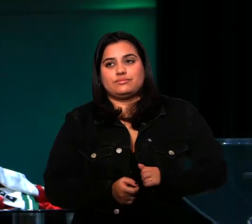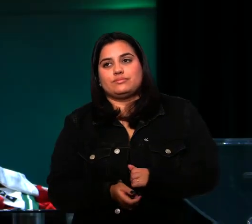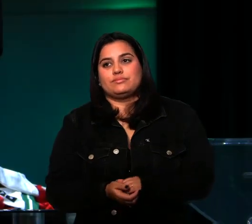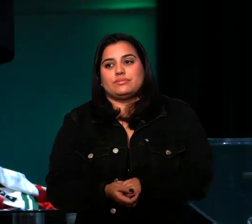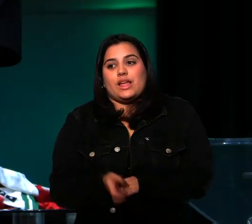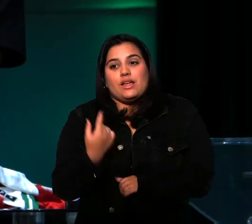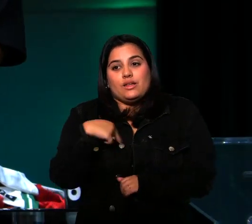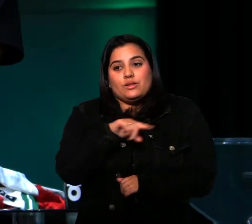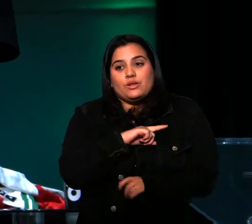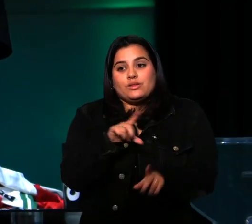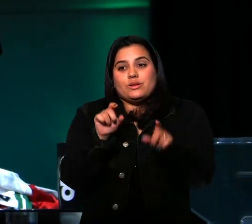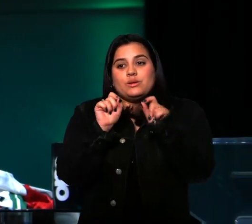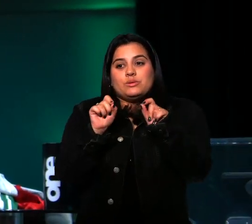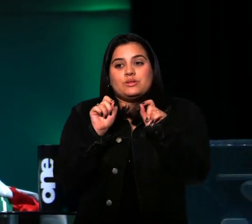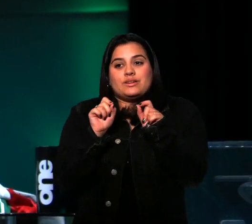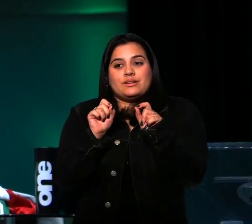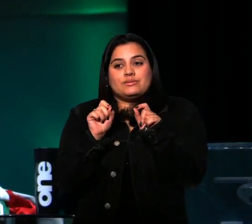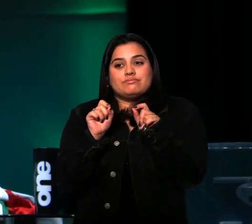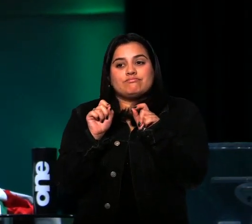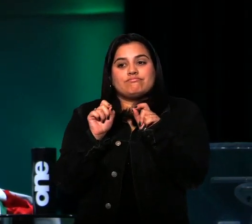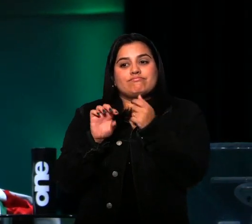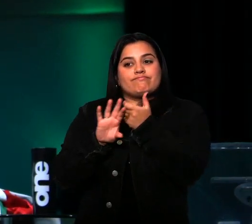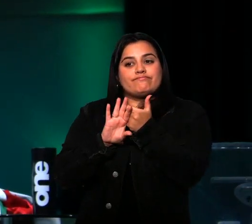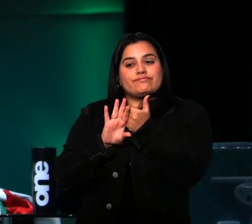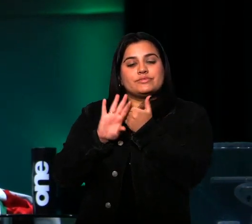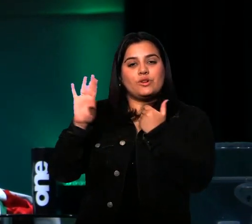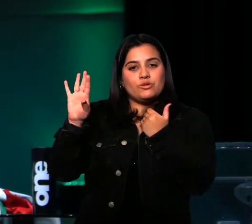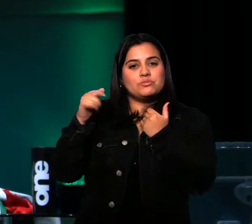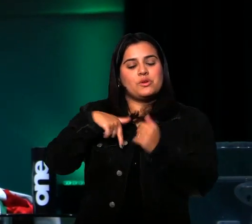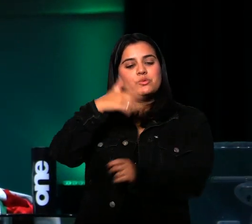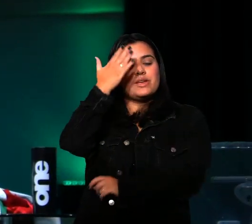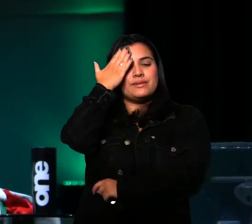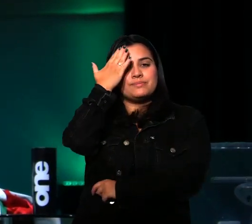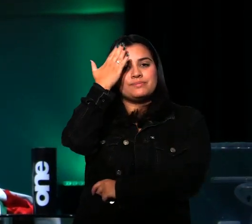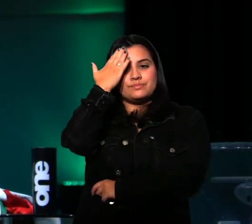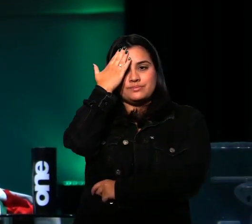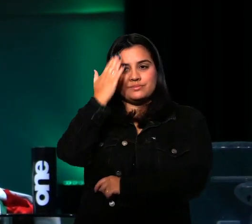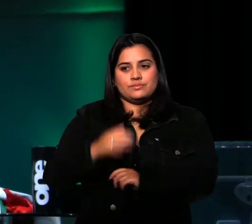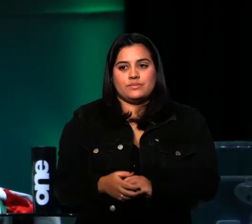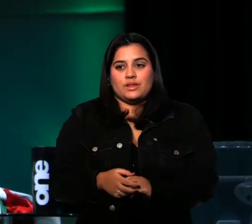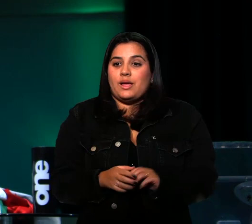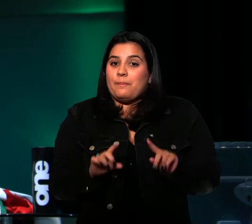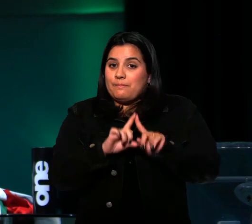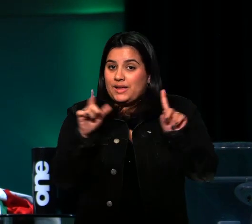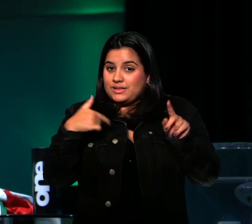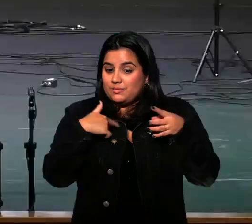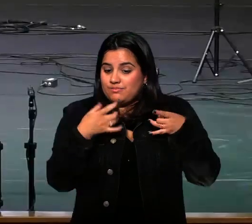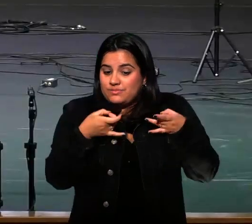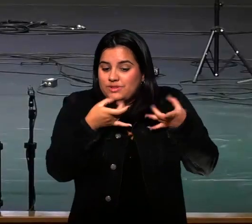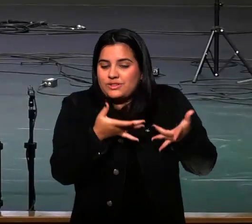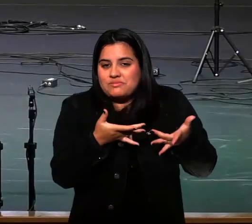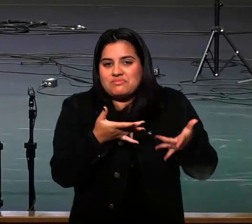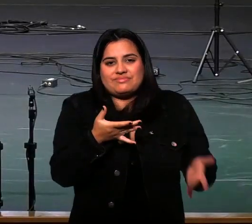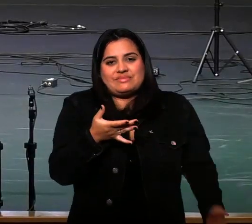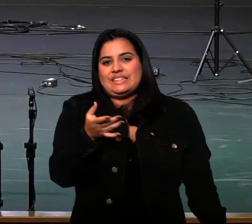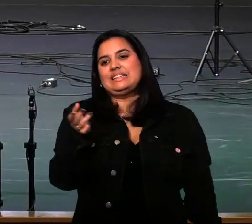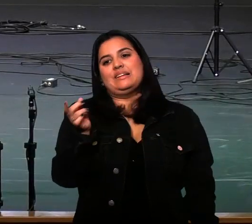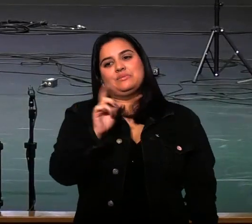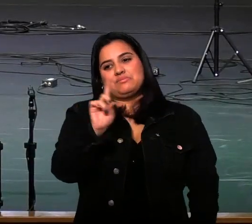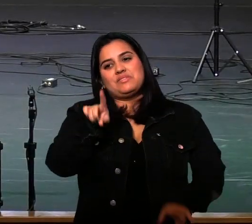A gente está muito longe da unidade ainda, meu irmão. Eu sei. Mas eu não vou desistir de alcançar a unidade no meio do corpo de Cristo nesse